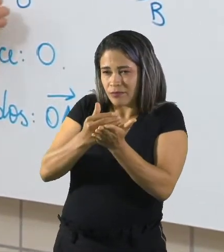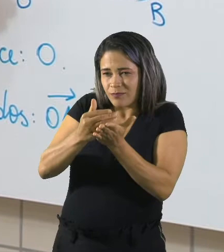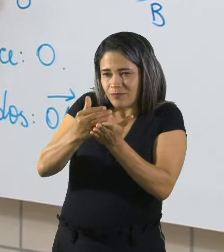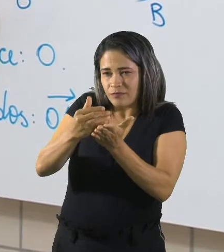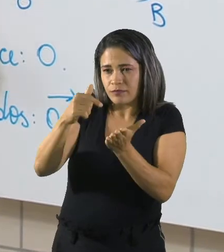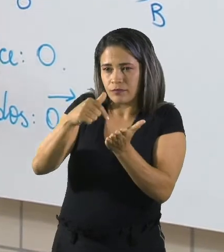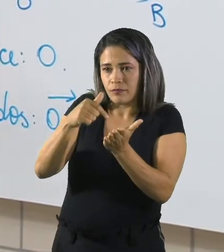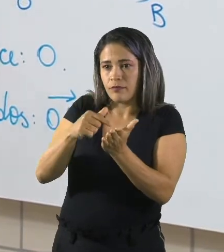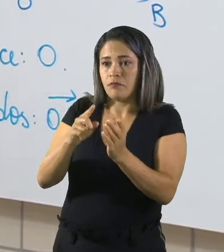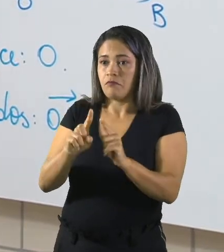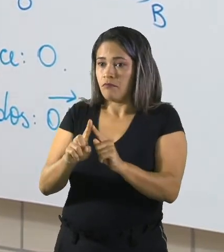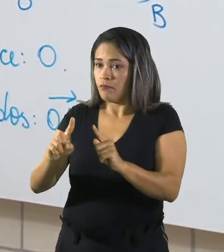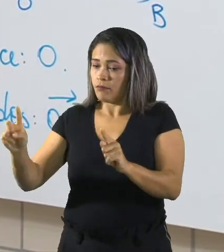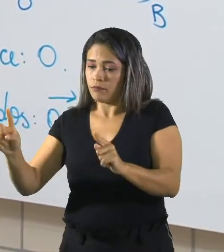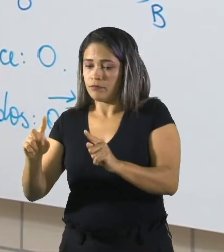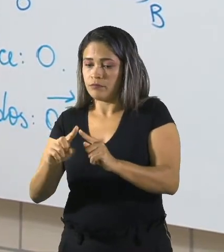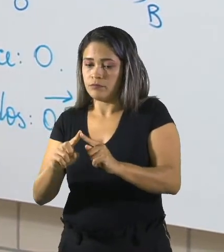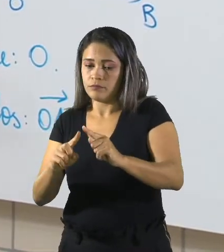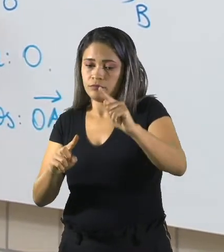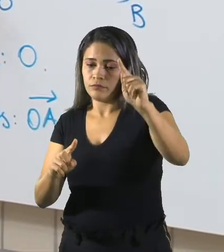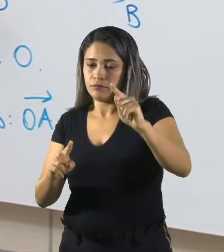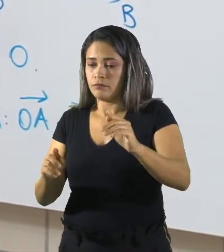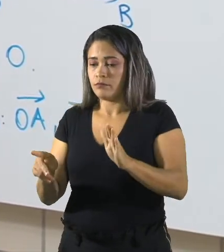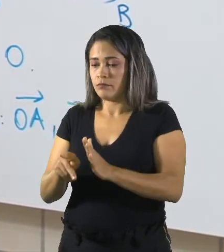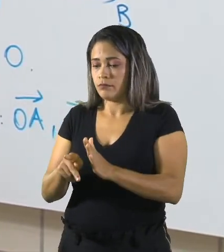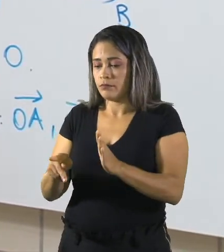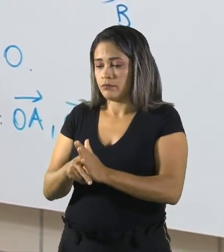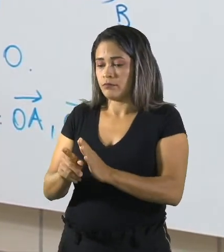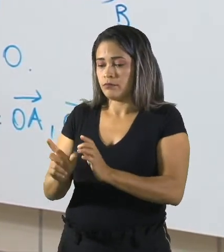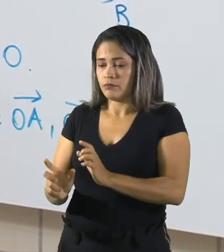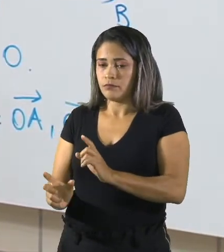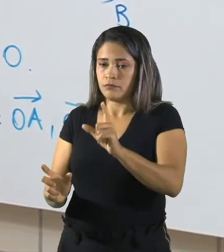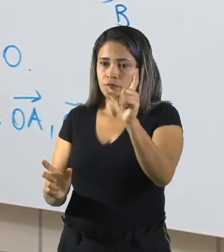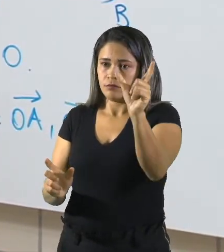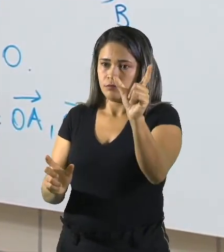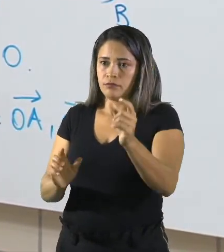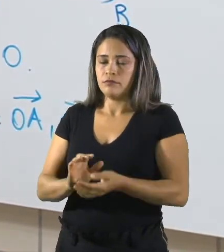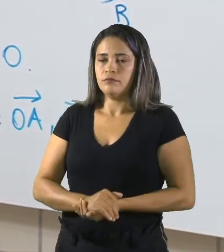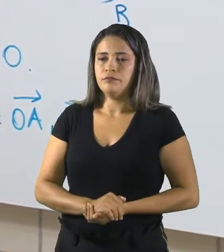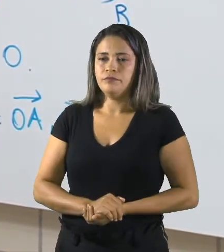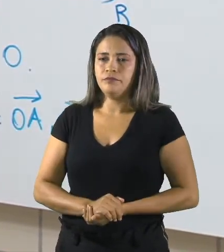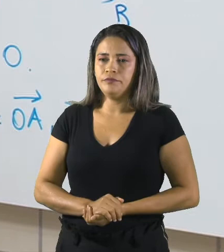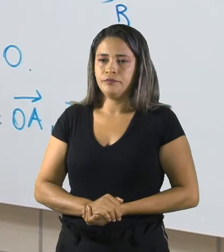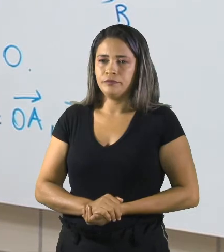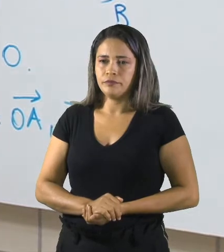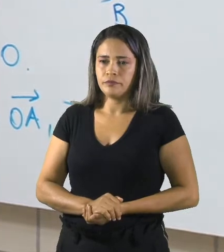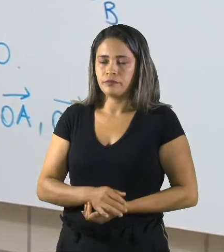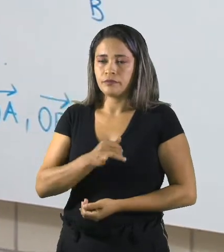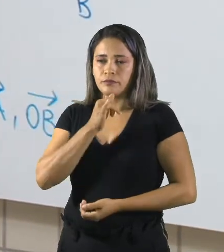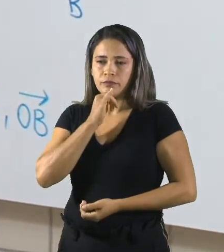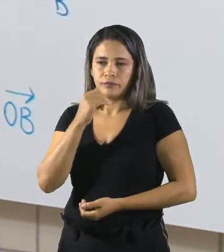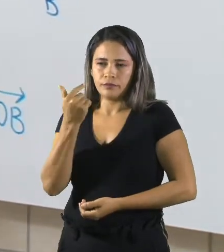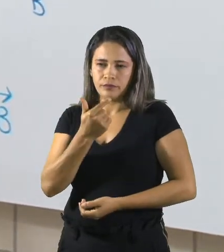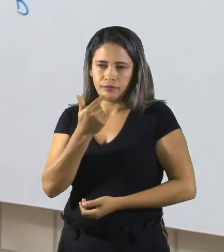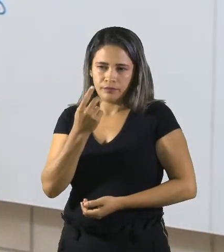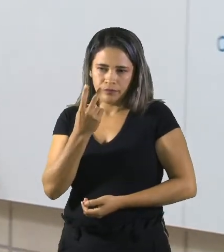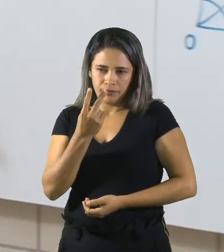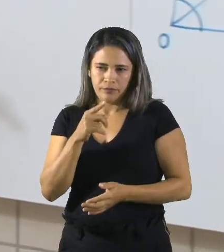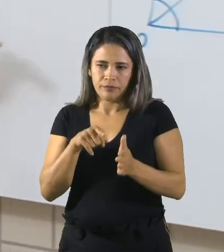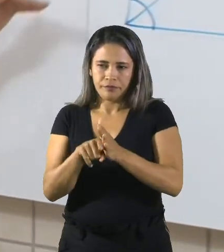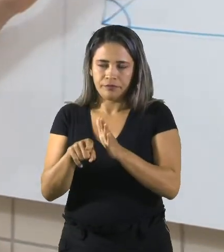lados são exatamente essas semirretas que têm origem lá no nosso vértice. Segundo exemplo, bem tranquilo